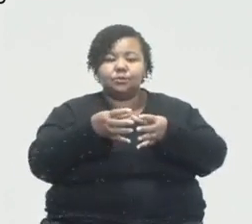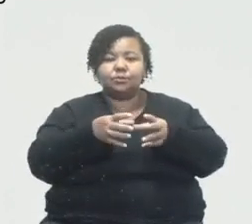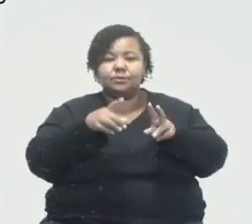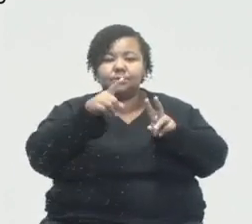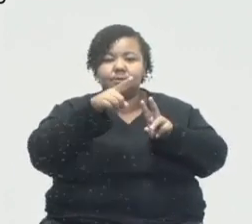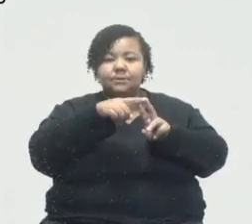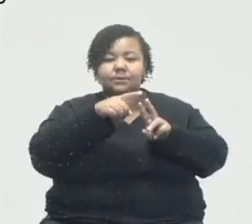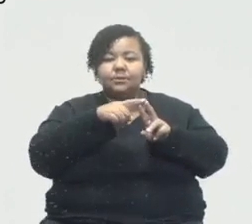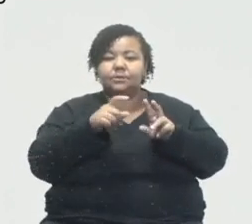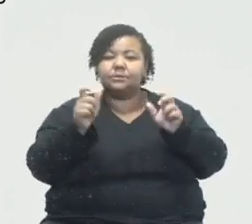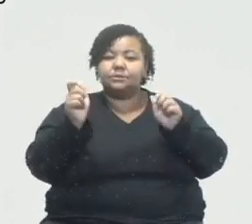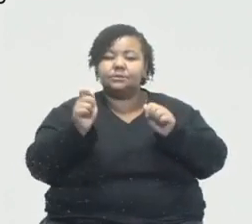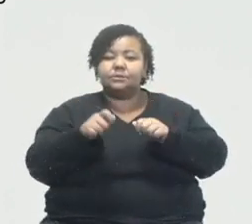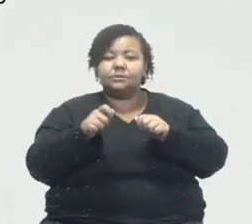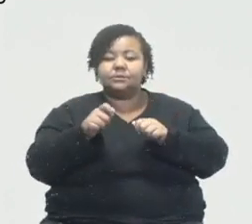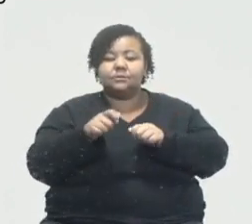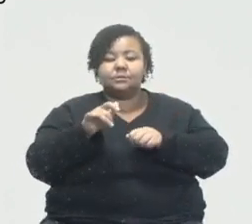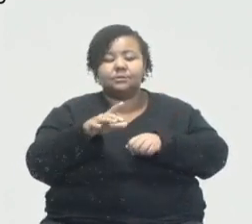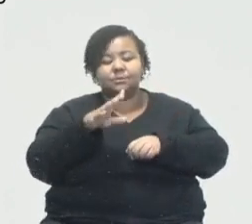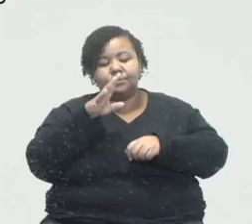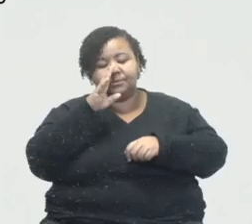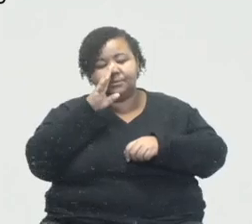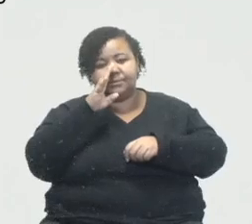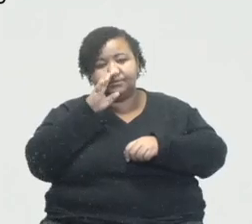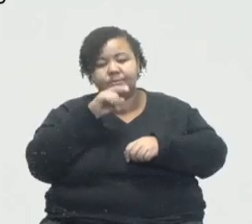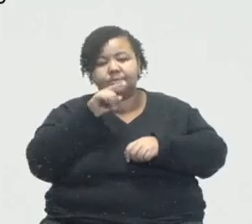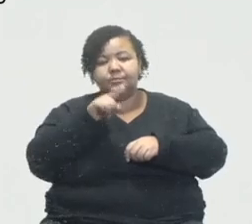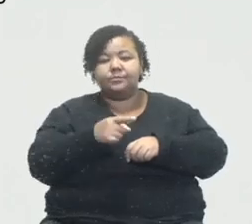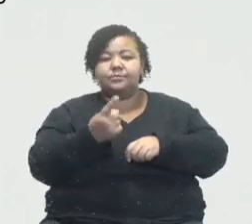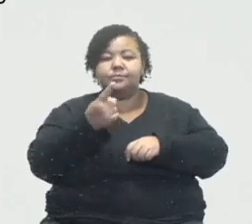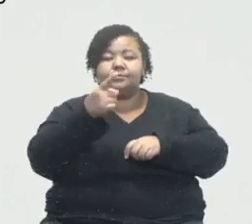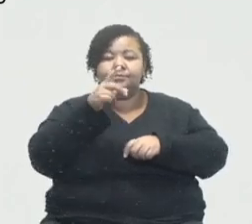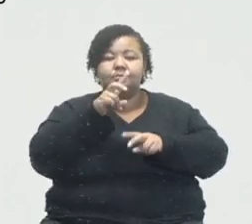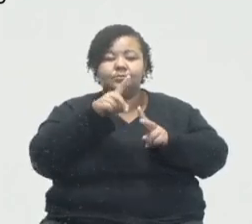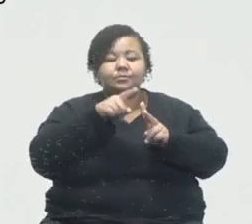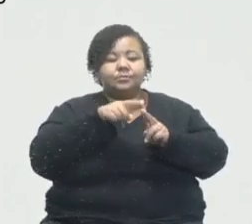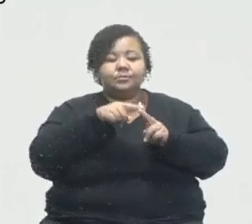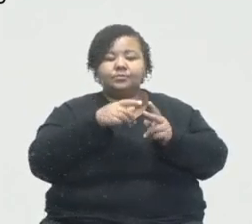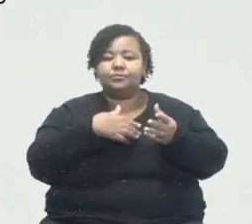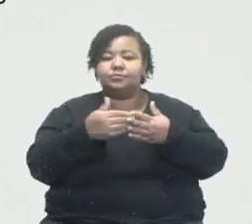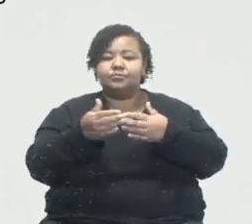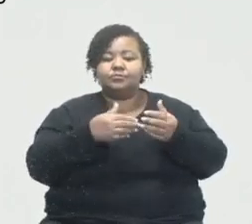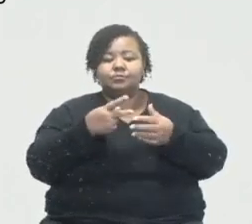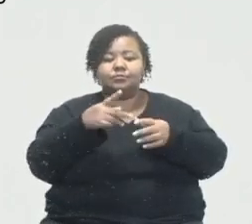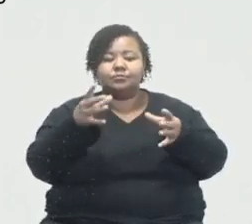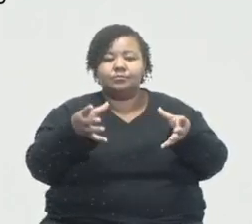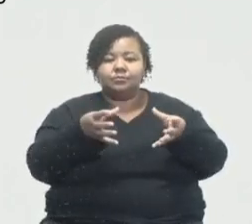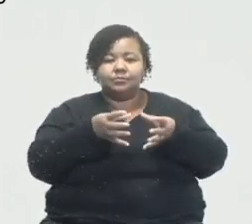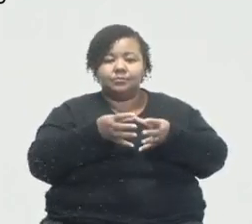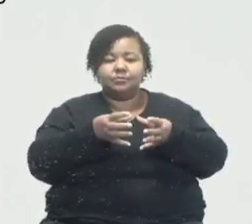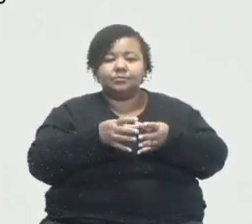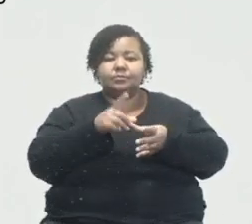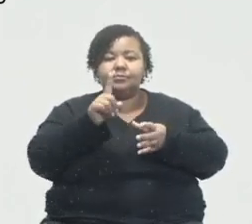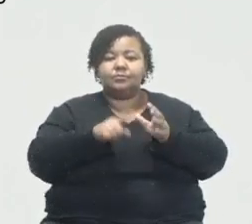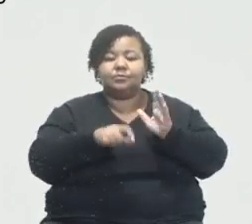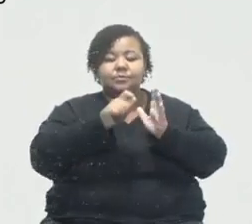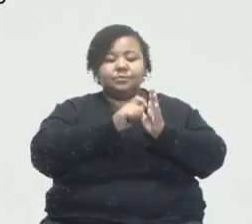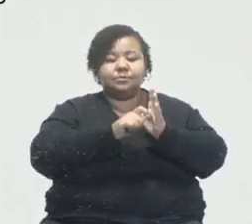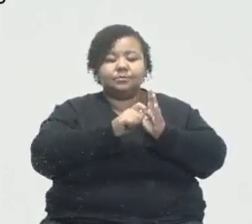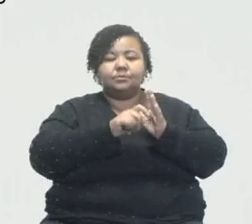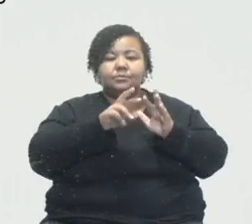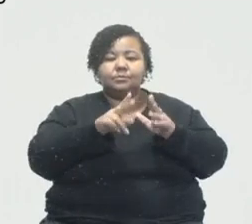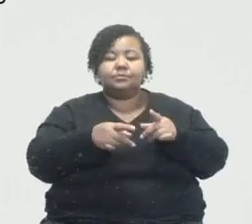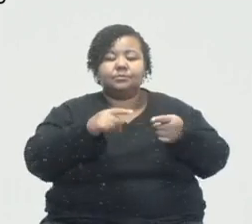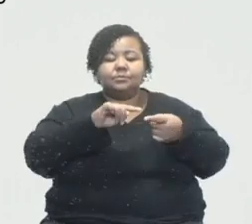vetores, a gente pode observar se um vetor, qualquer vetor desse conjunto, for escrito como